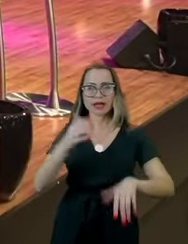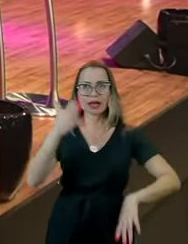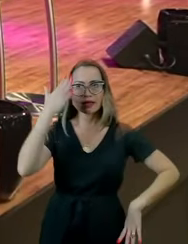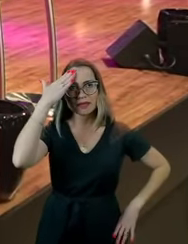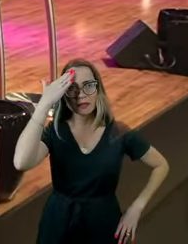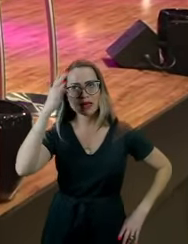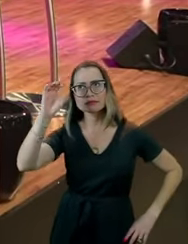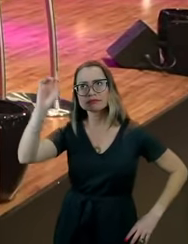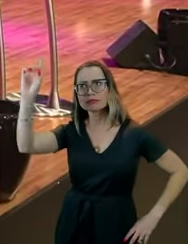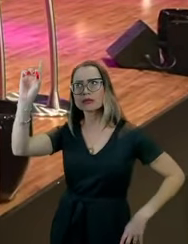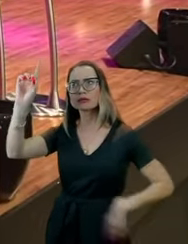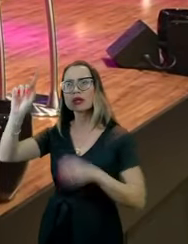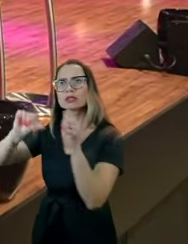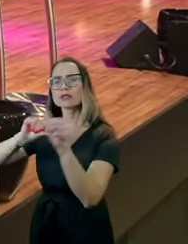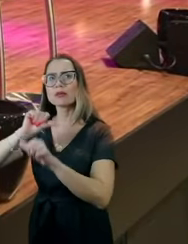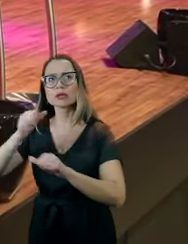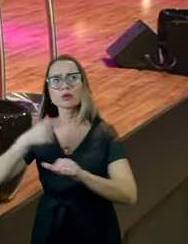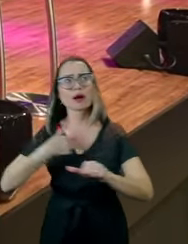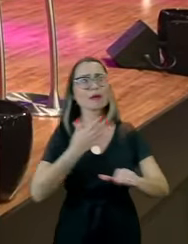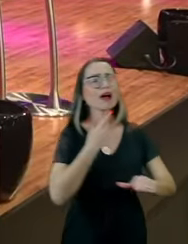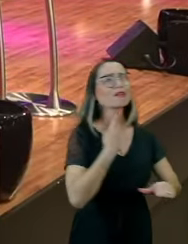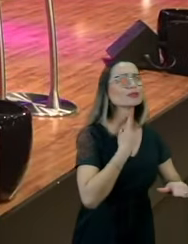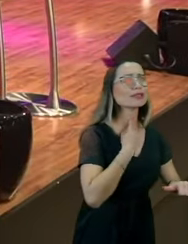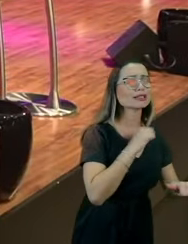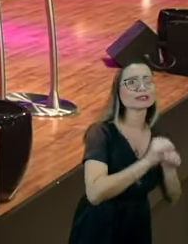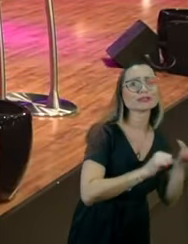nossa vontade que está fazendo as coisas.